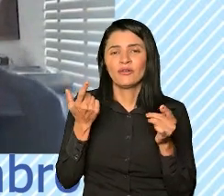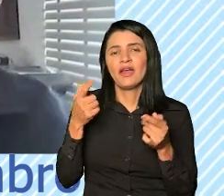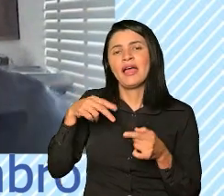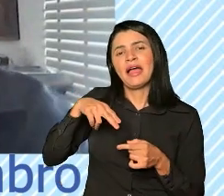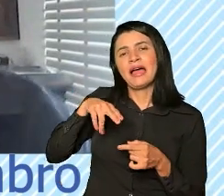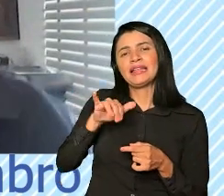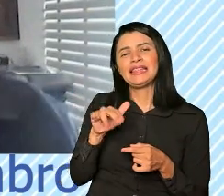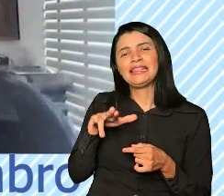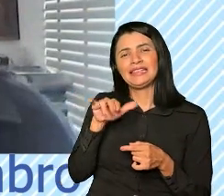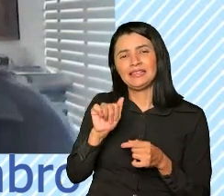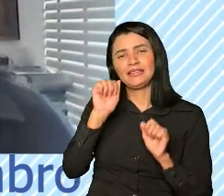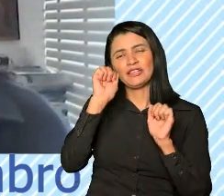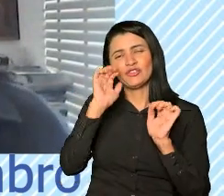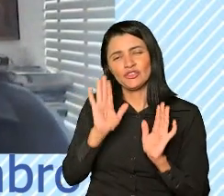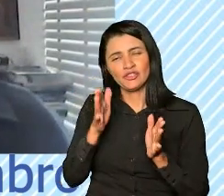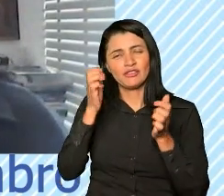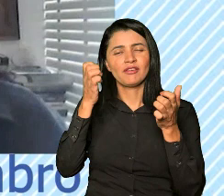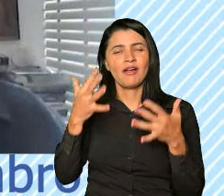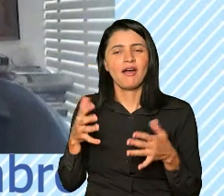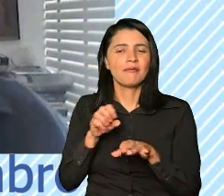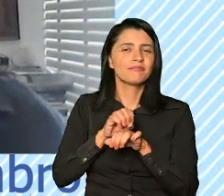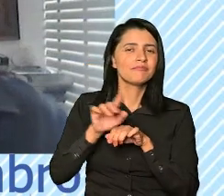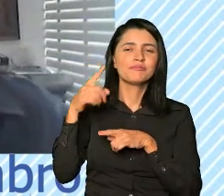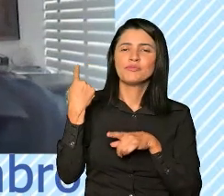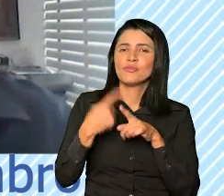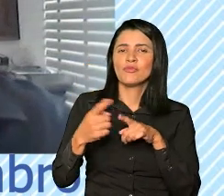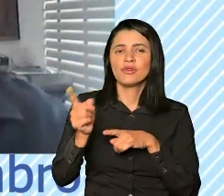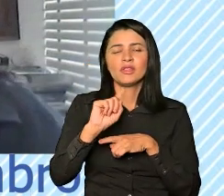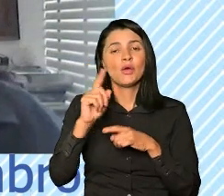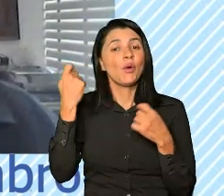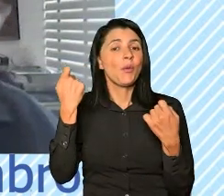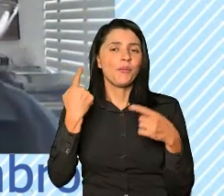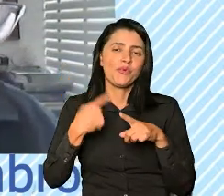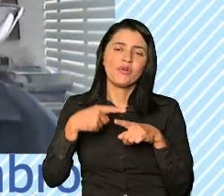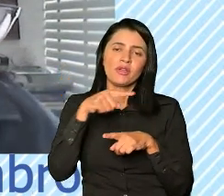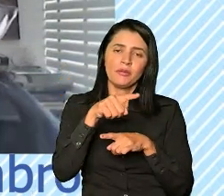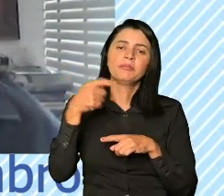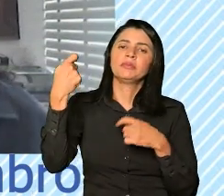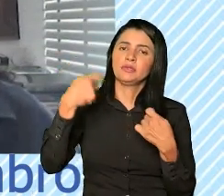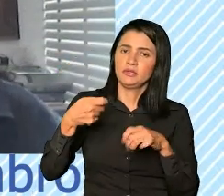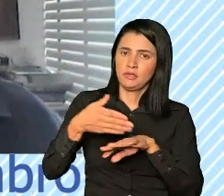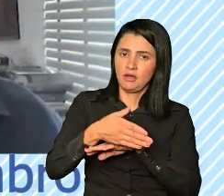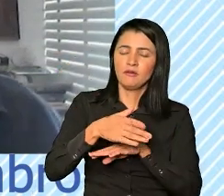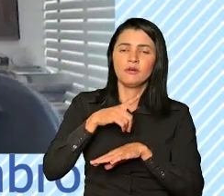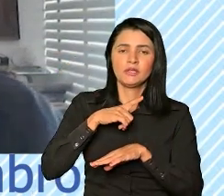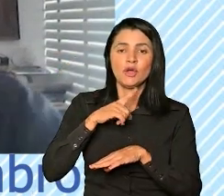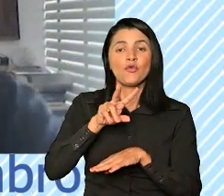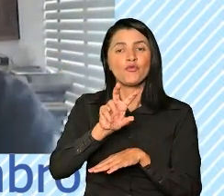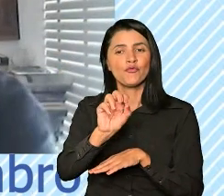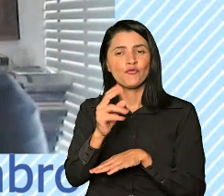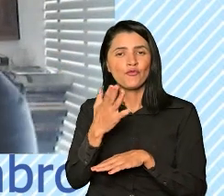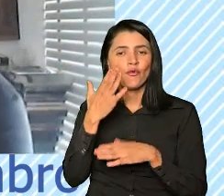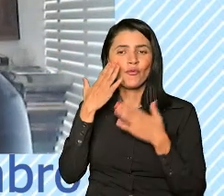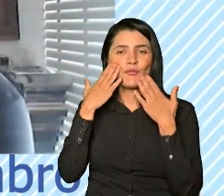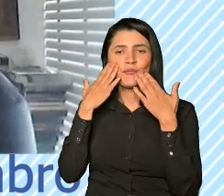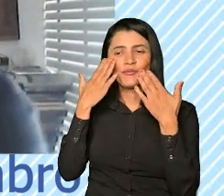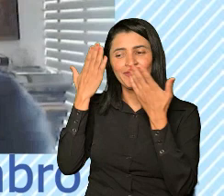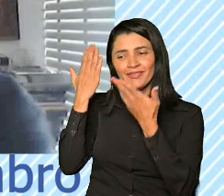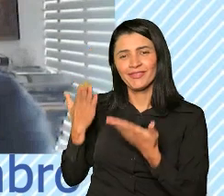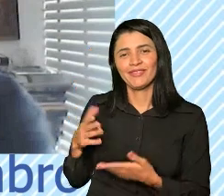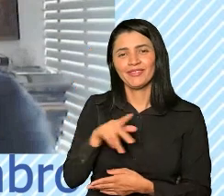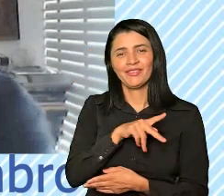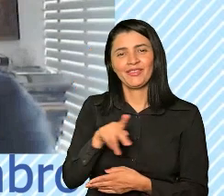uma pista por que elas não estão, ou por que elas deveriam estar. Então, eu vou agora apresentar o